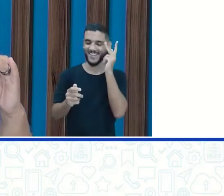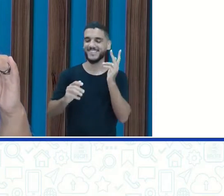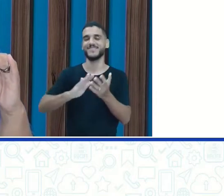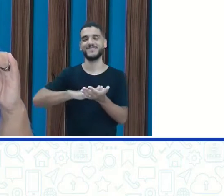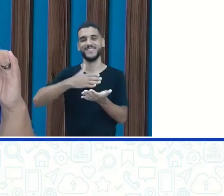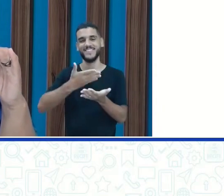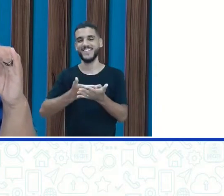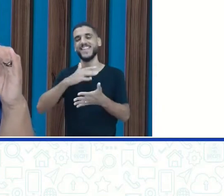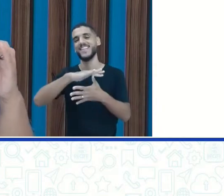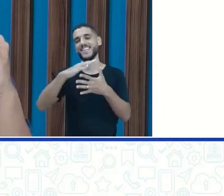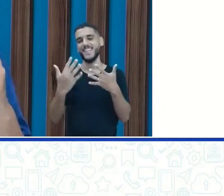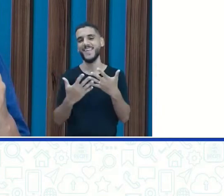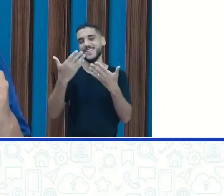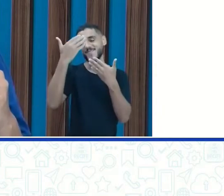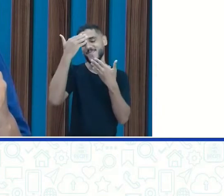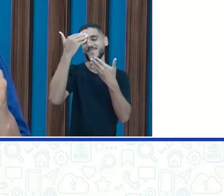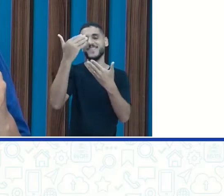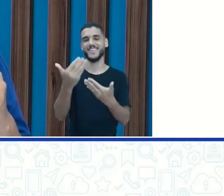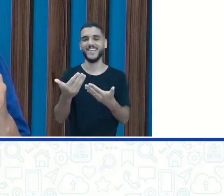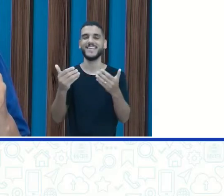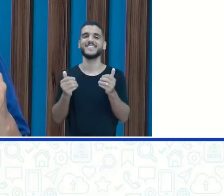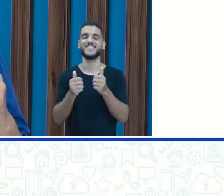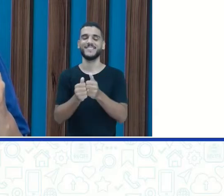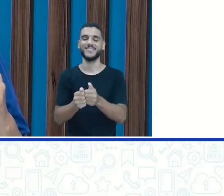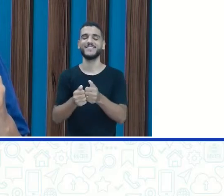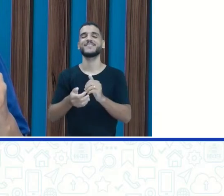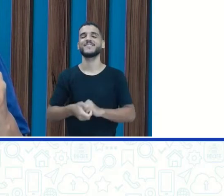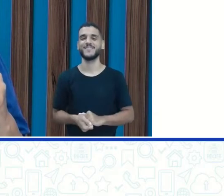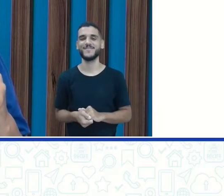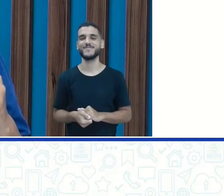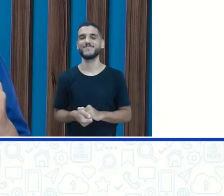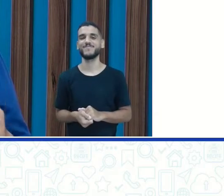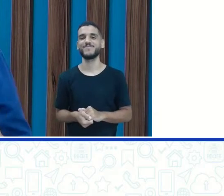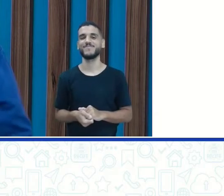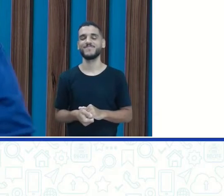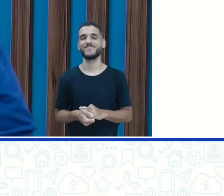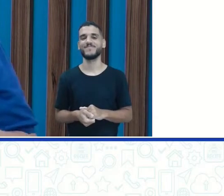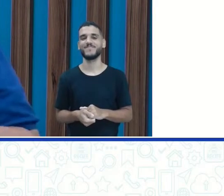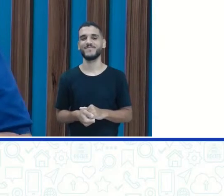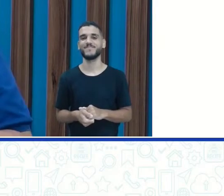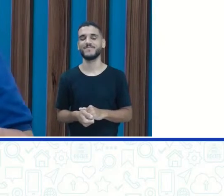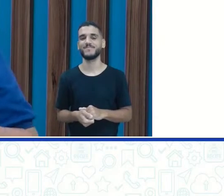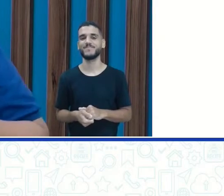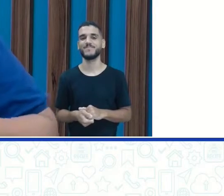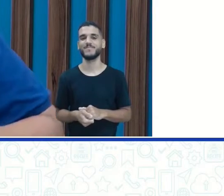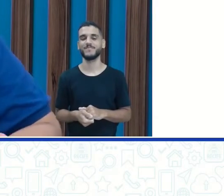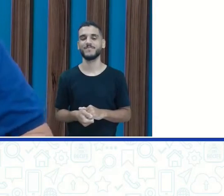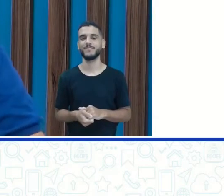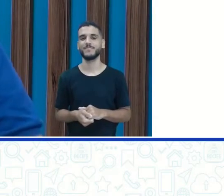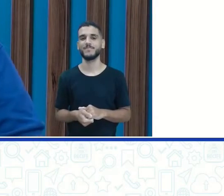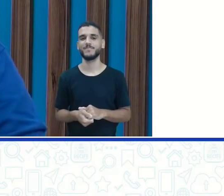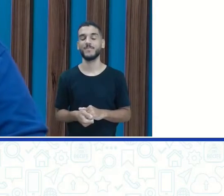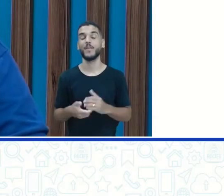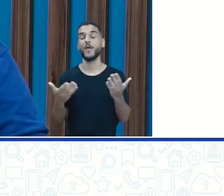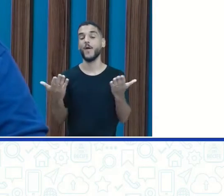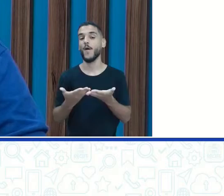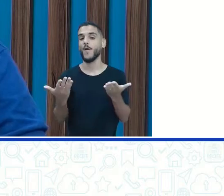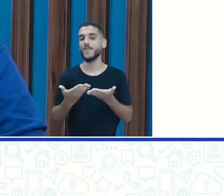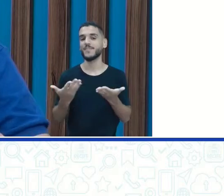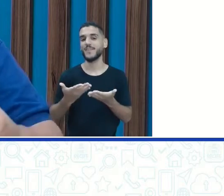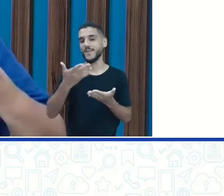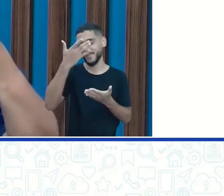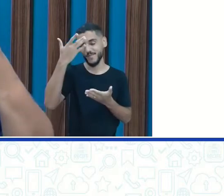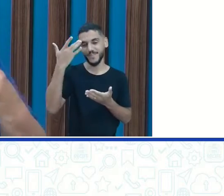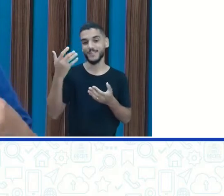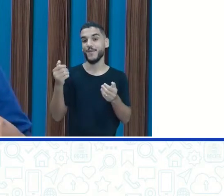Clisman aqui. Obrigada por estar aqui com a gente. Bom, o meu parceiro de hoje